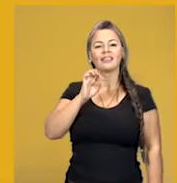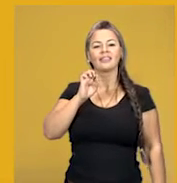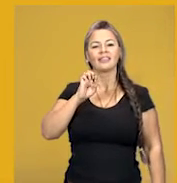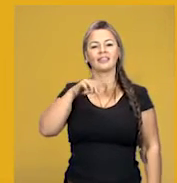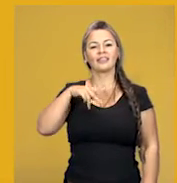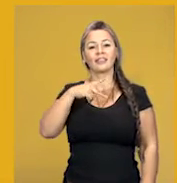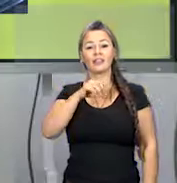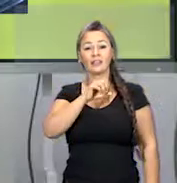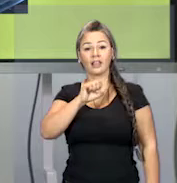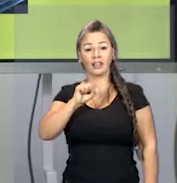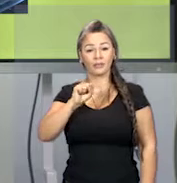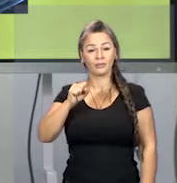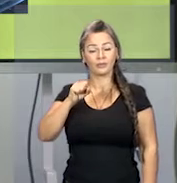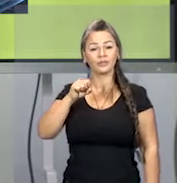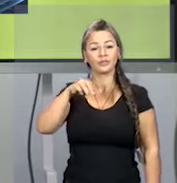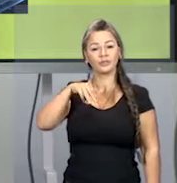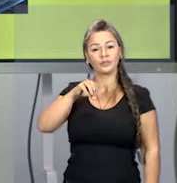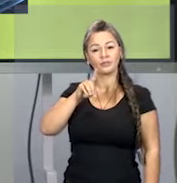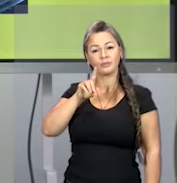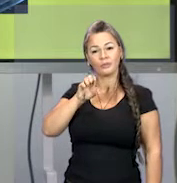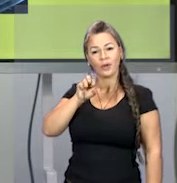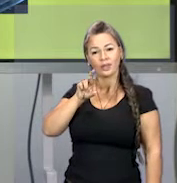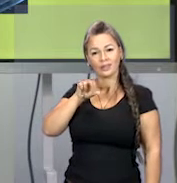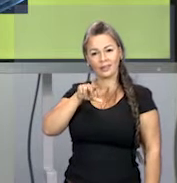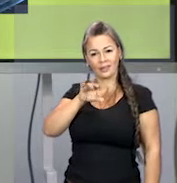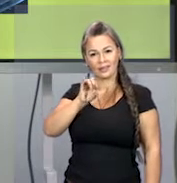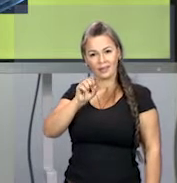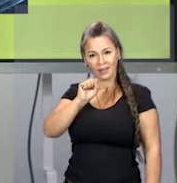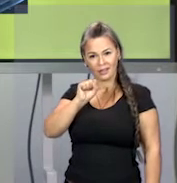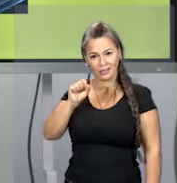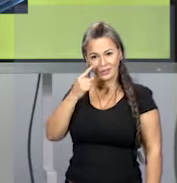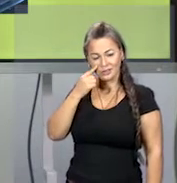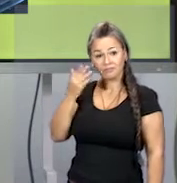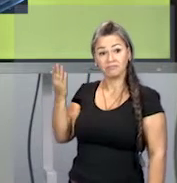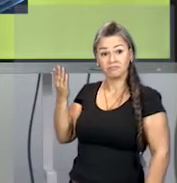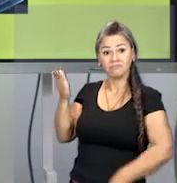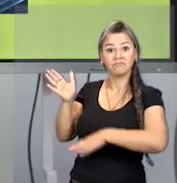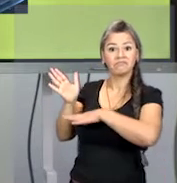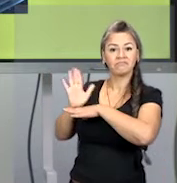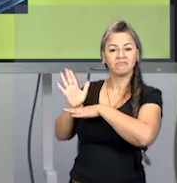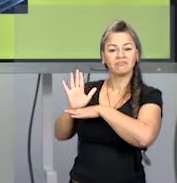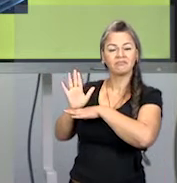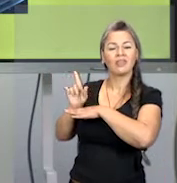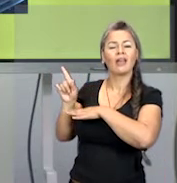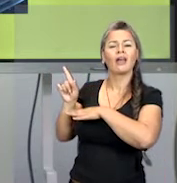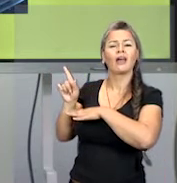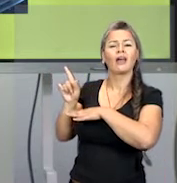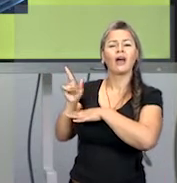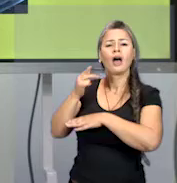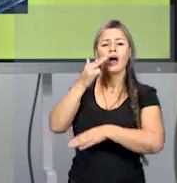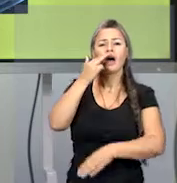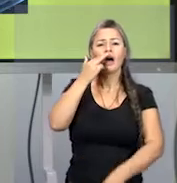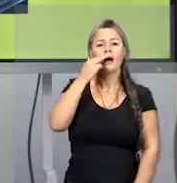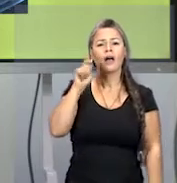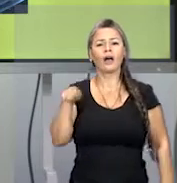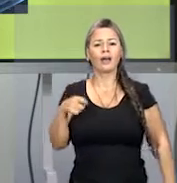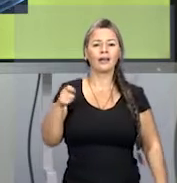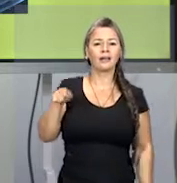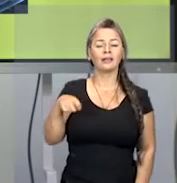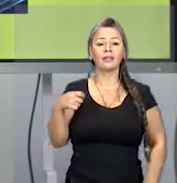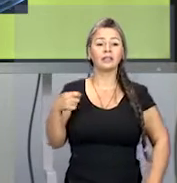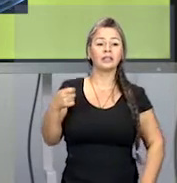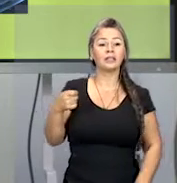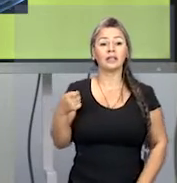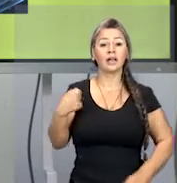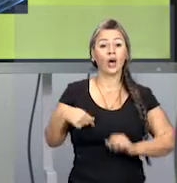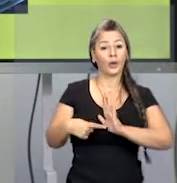o personagem ele vai ilustrar várias situações que surgiram com